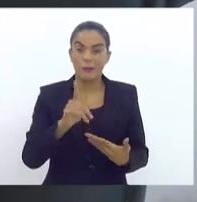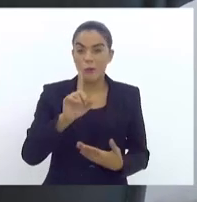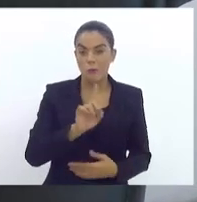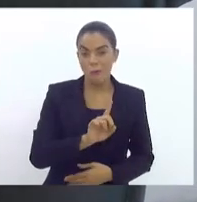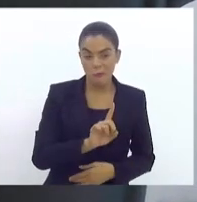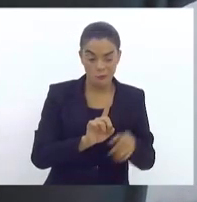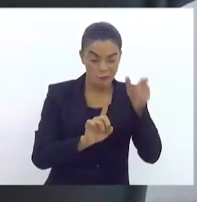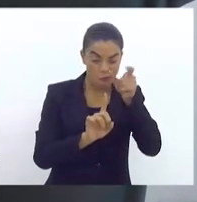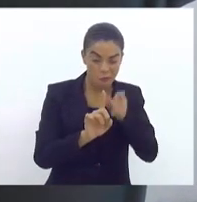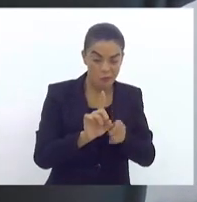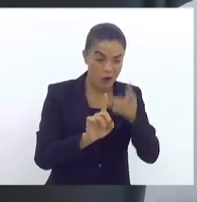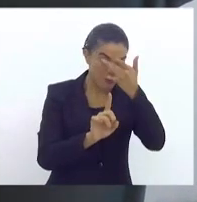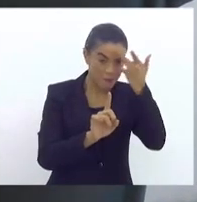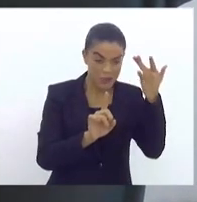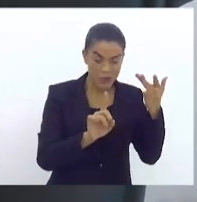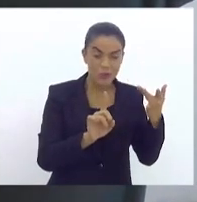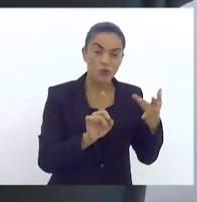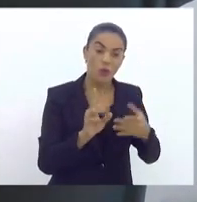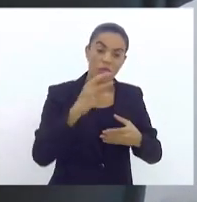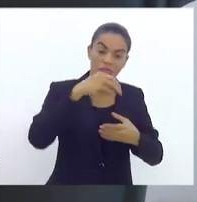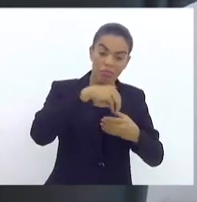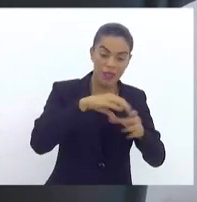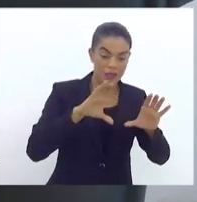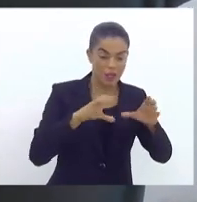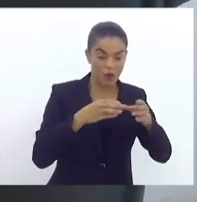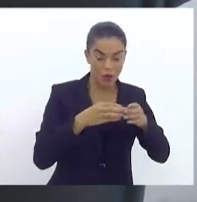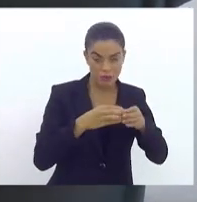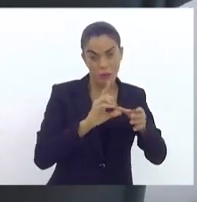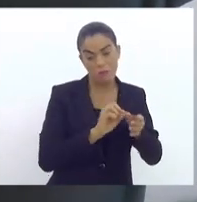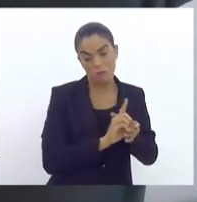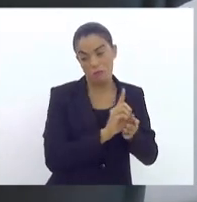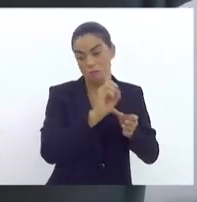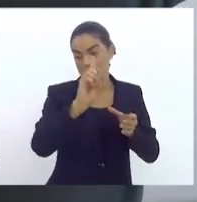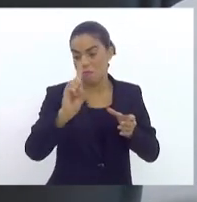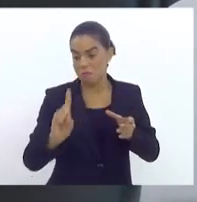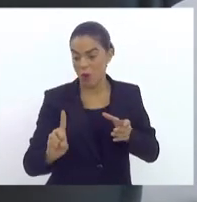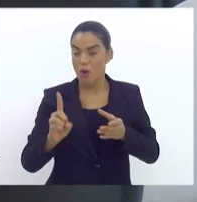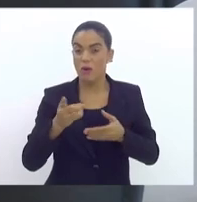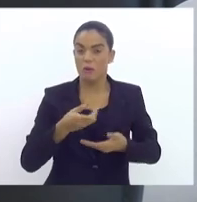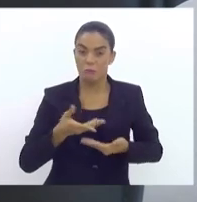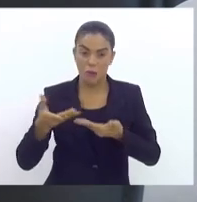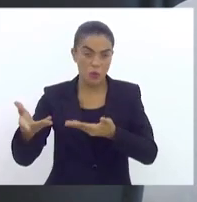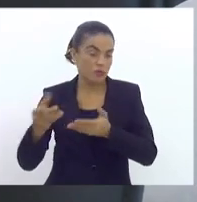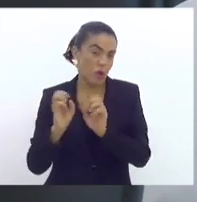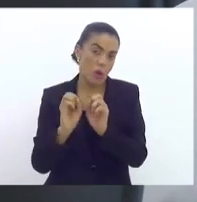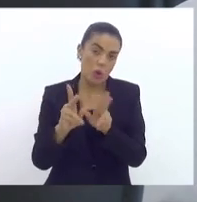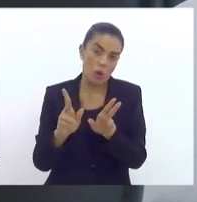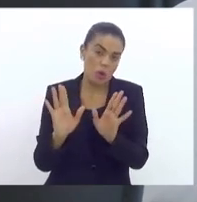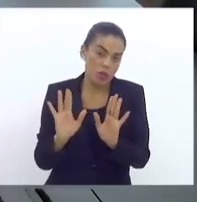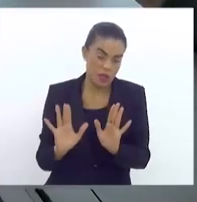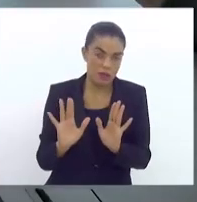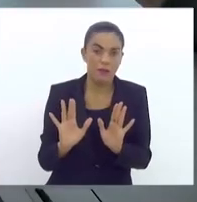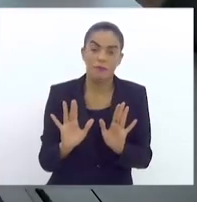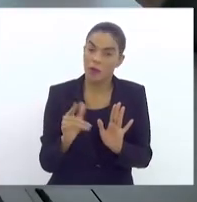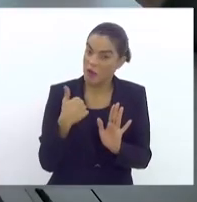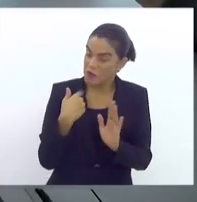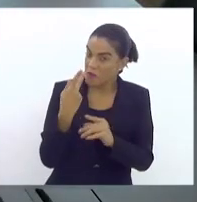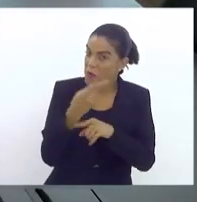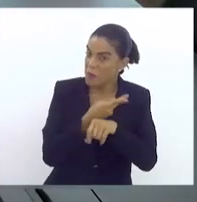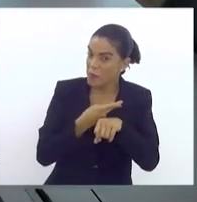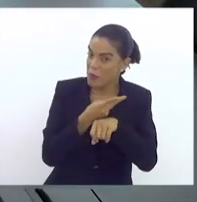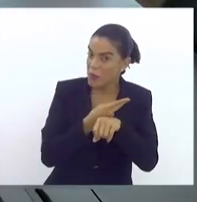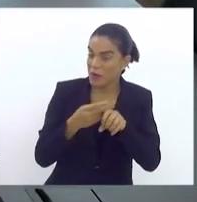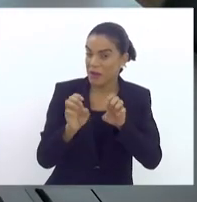integrante né que tem com as comissões temáticas eu acho que é concordo estarão todas procurar